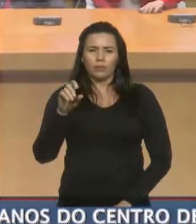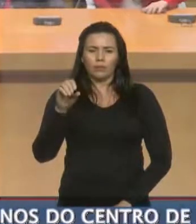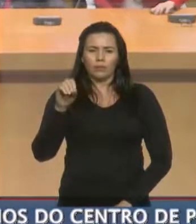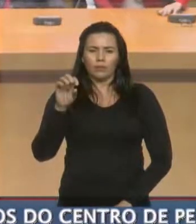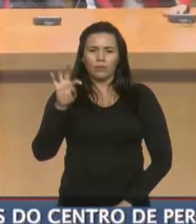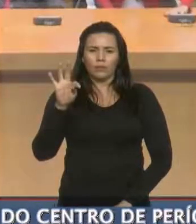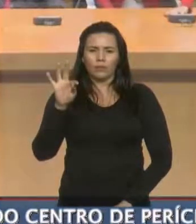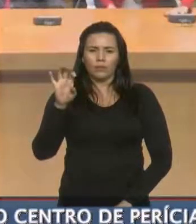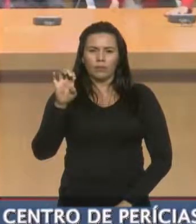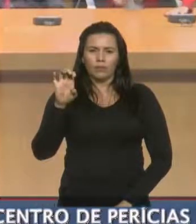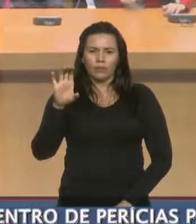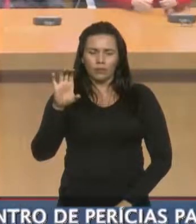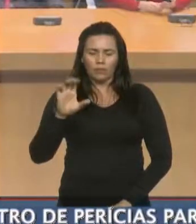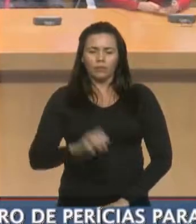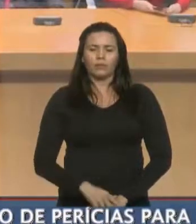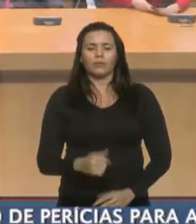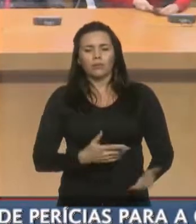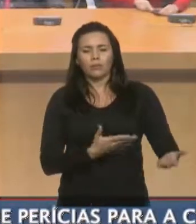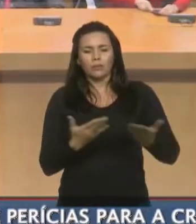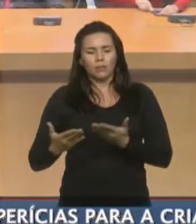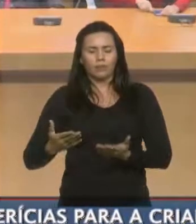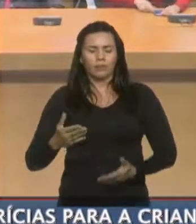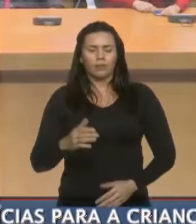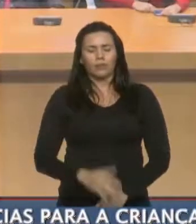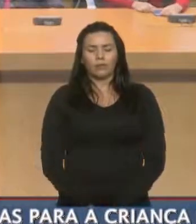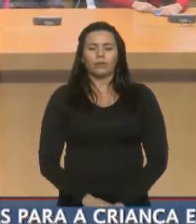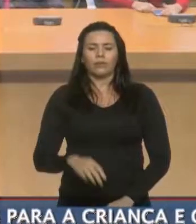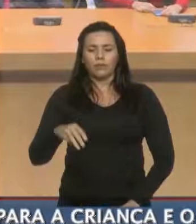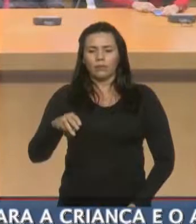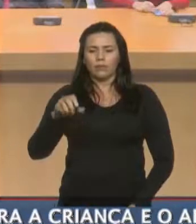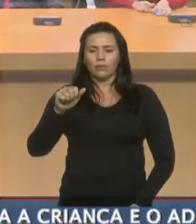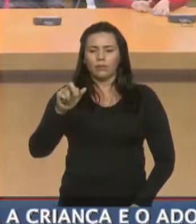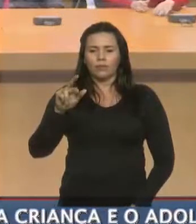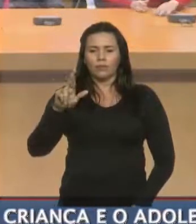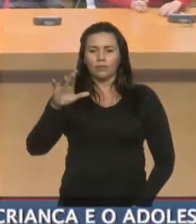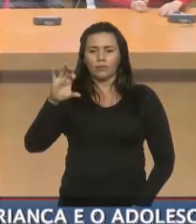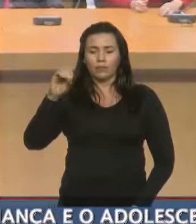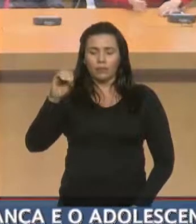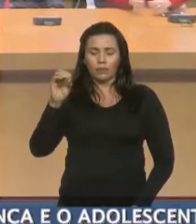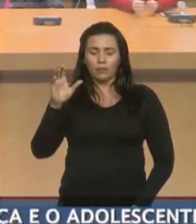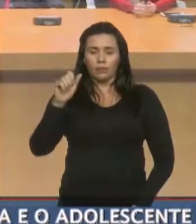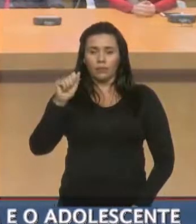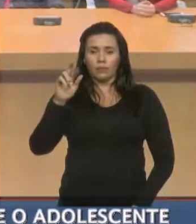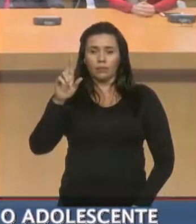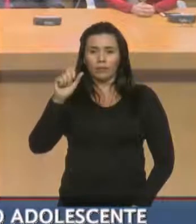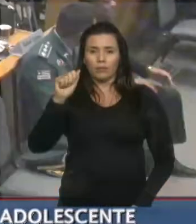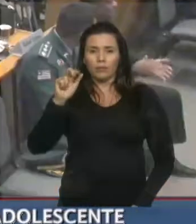Convido o senhor Márcio Araújo, delegado adjunto geral da Polícia Civil.